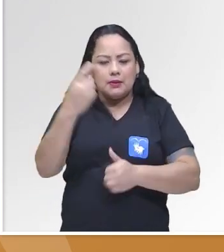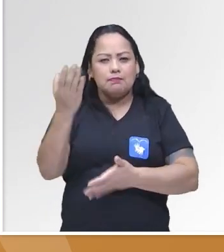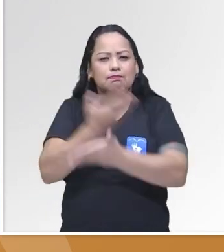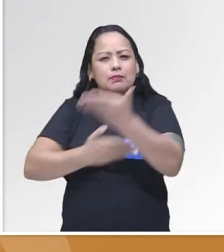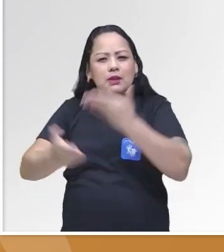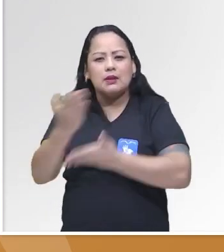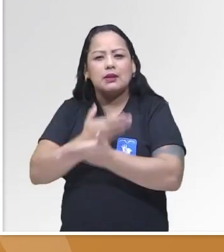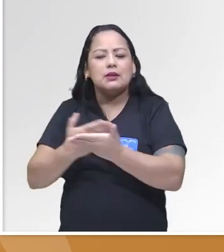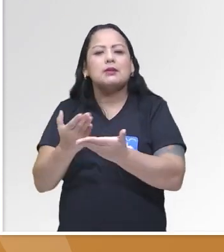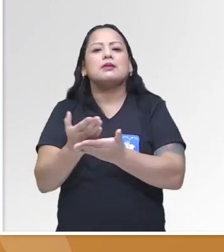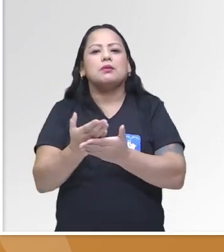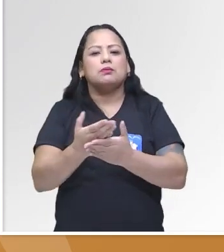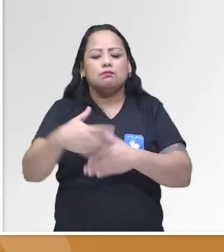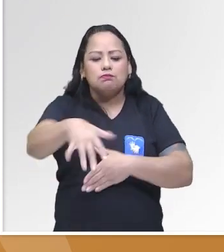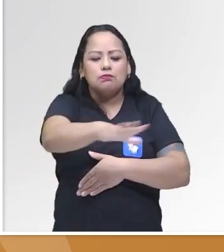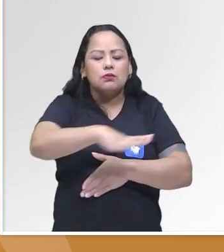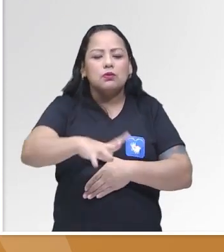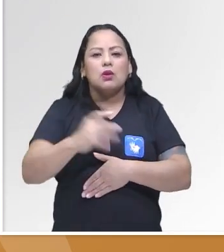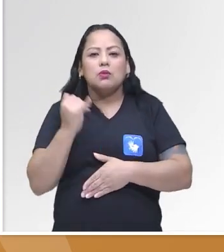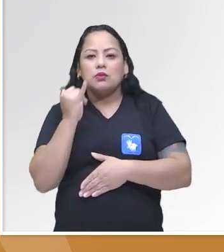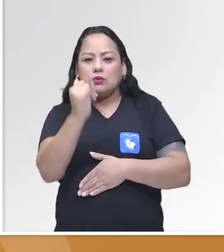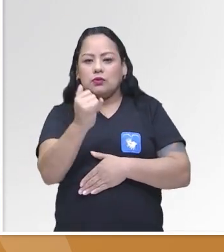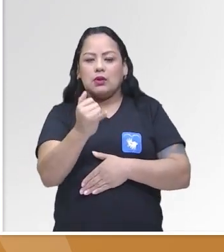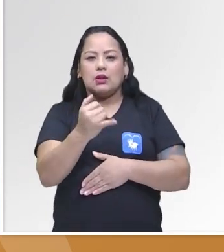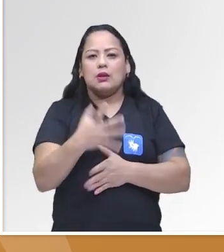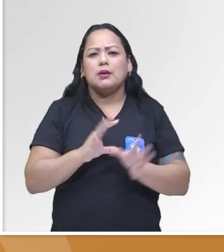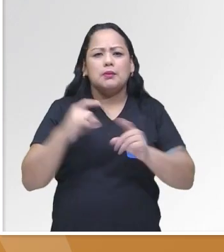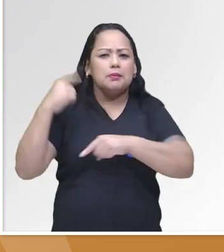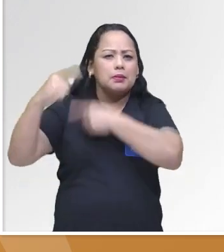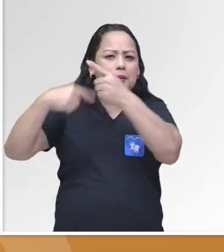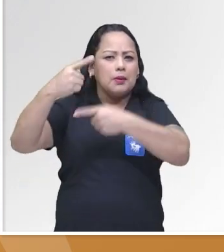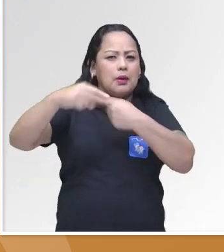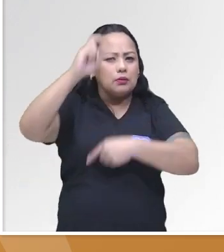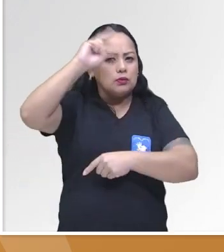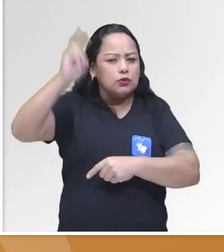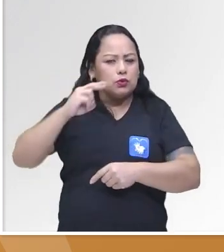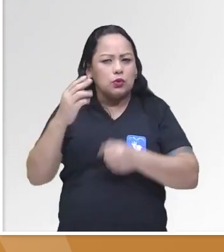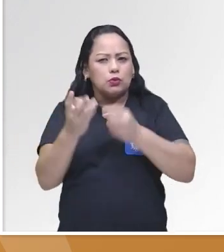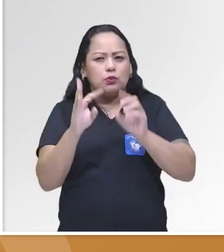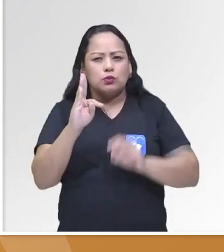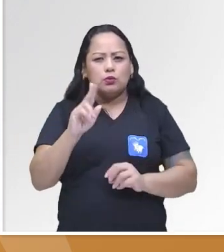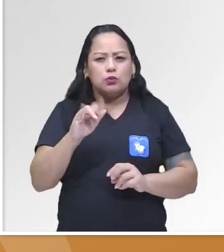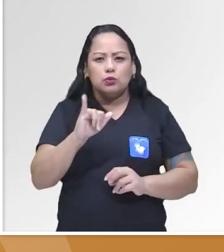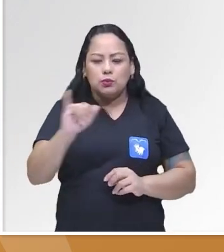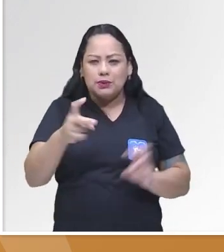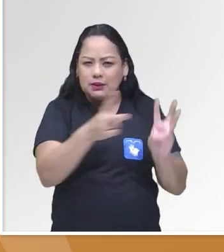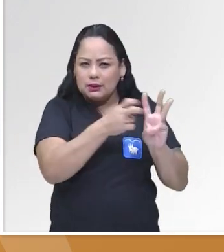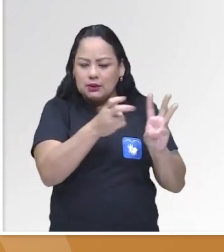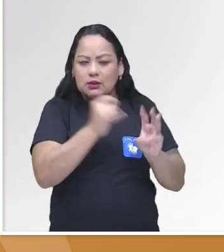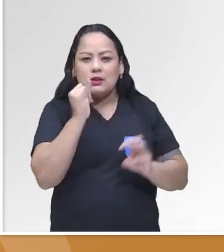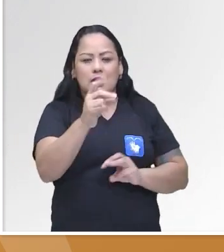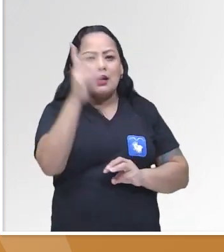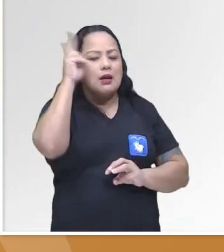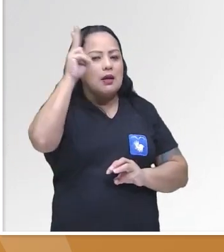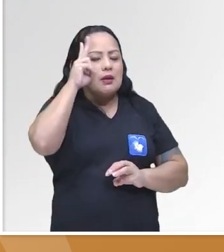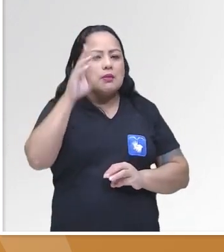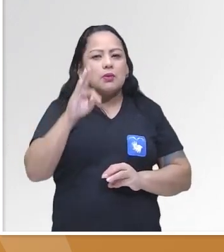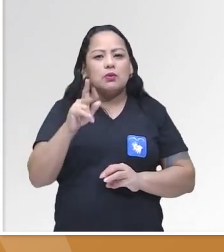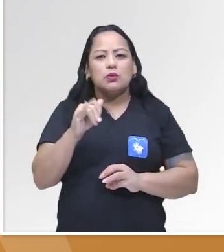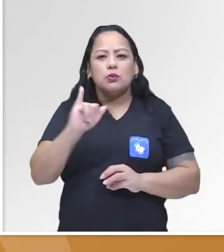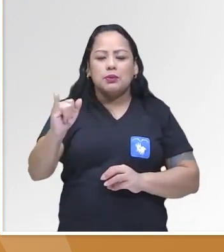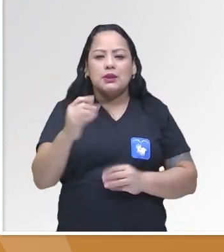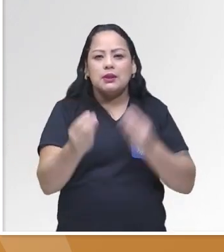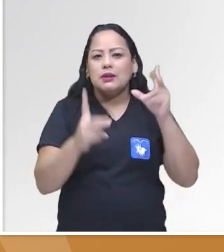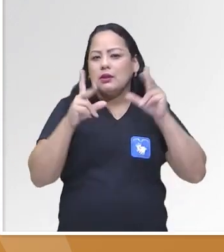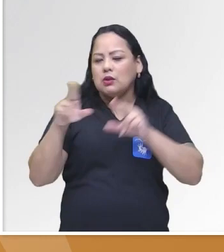relação íntima. Quando nós falamos sobre o processo histórico dos Tupi-Guarani, vocês lembram que eu disse a vocês que os Tupi-Guarani, assim